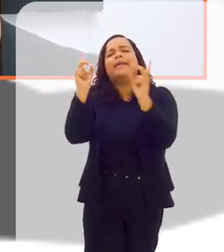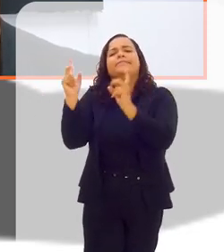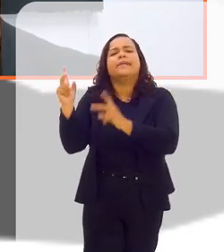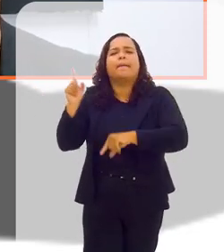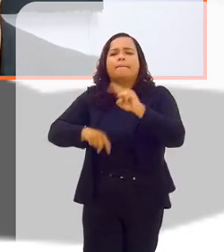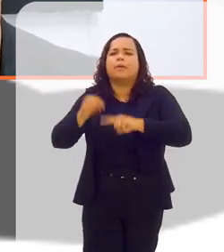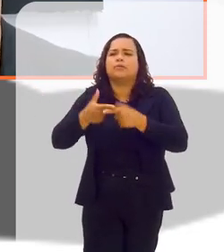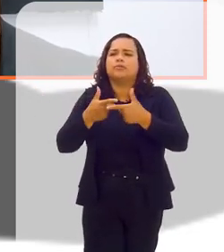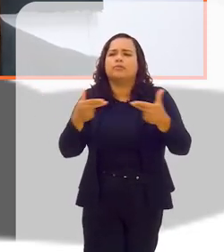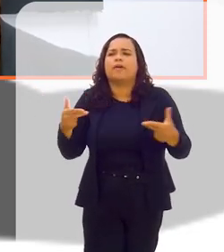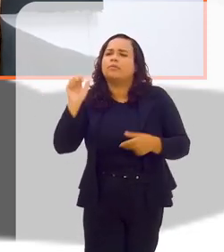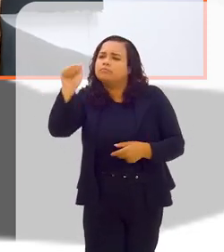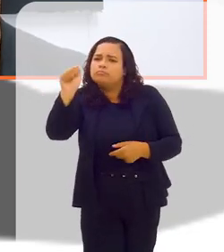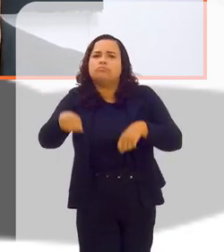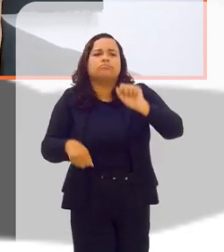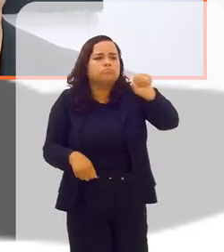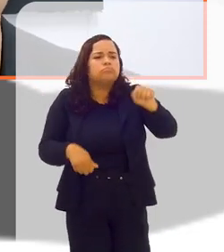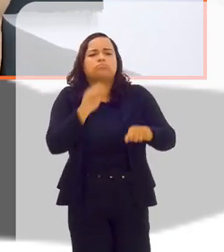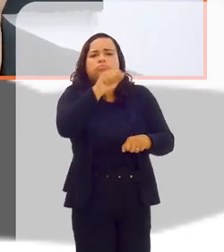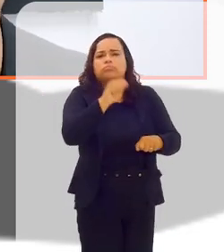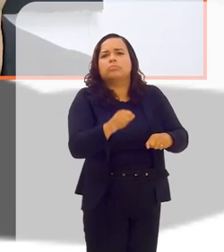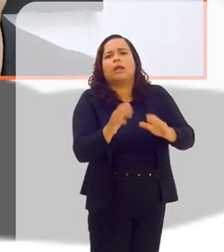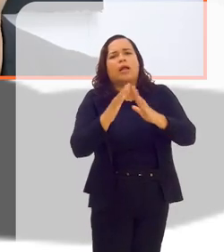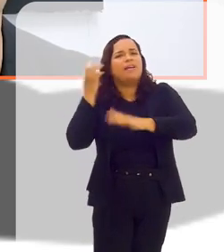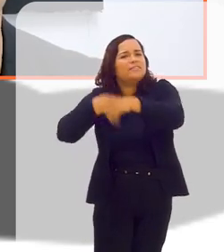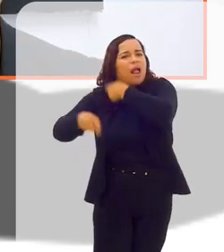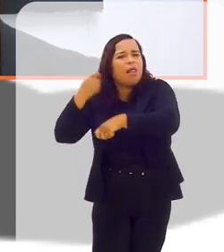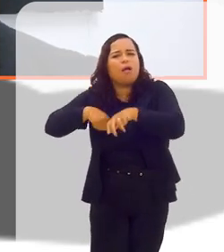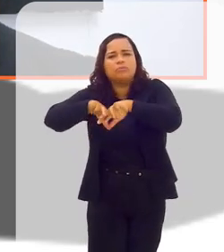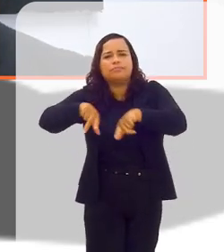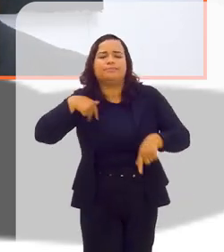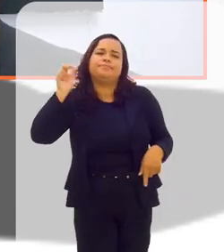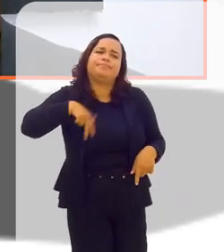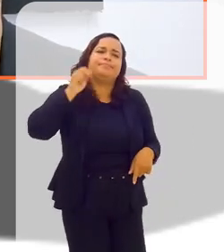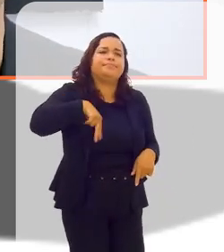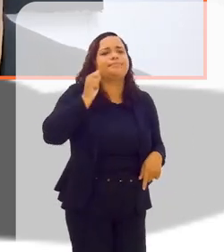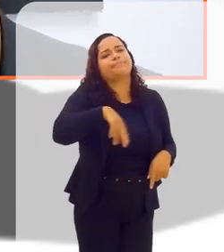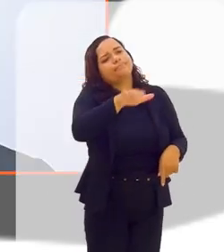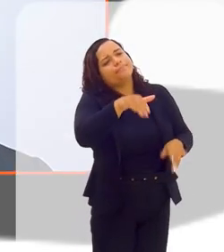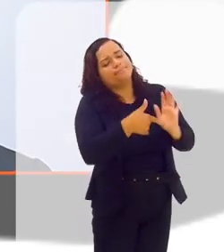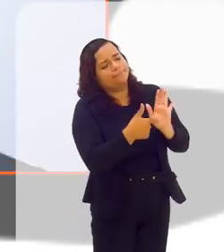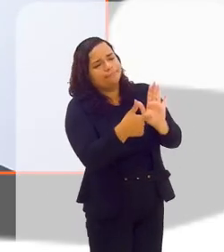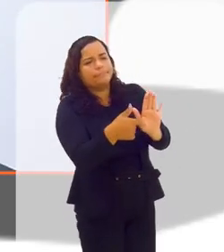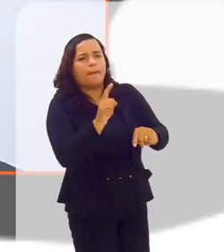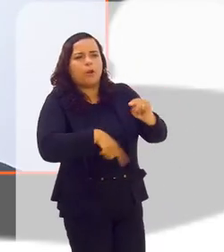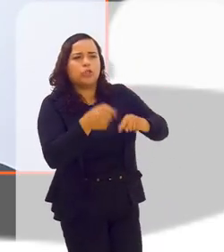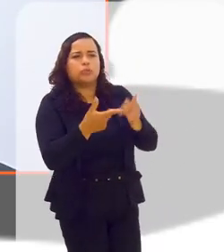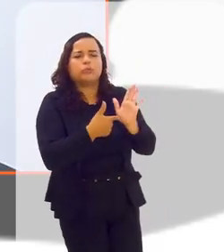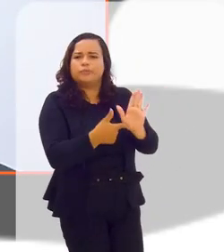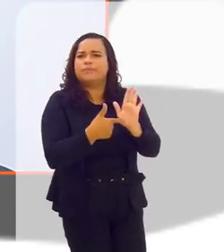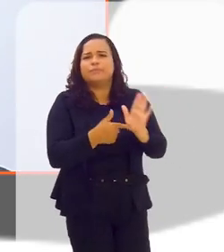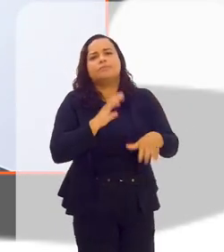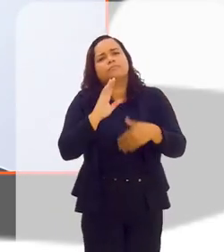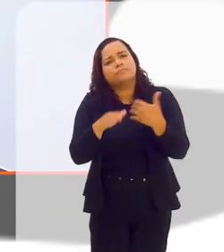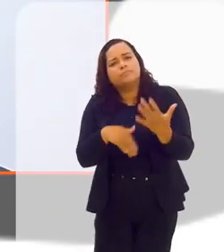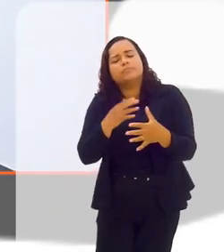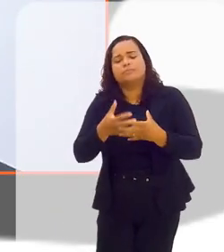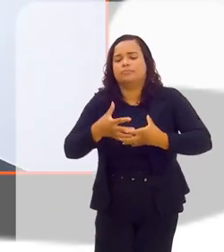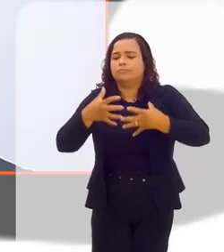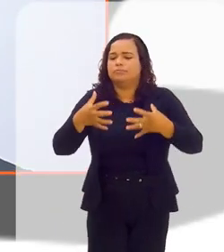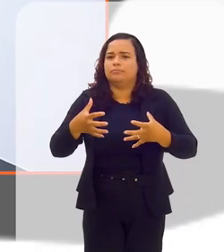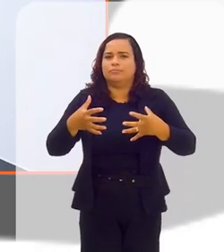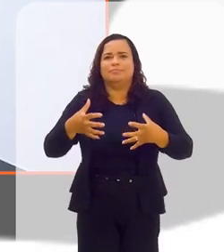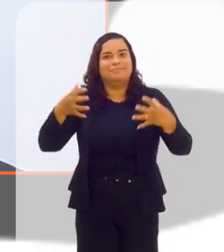produto nos salões, porta a porta, né? Visitava vários salões a pé. Depois fui crescendo, fui comprando meu